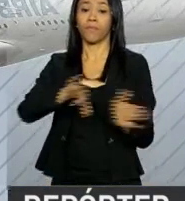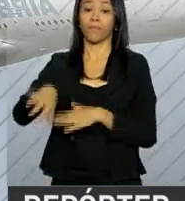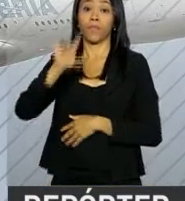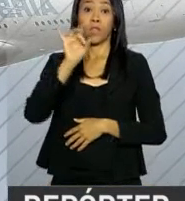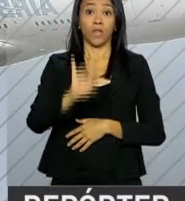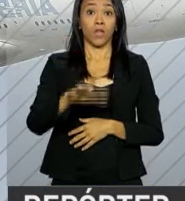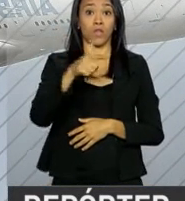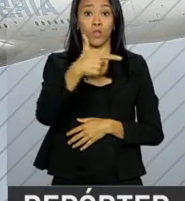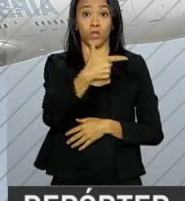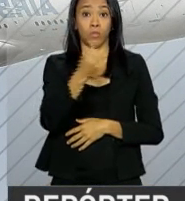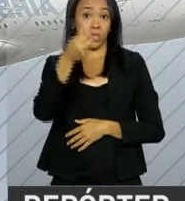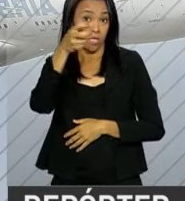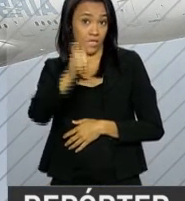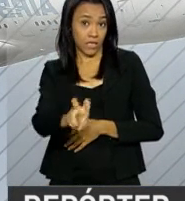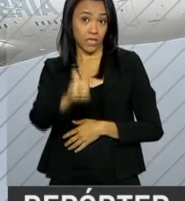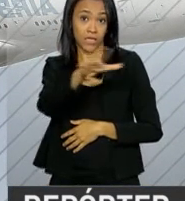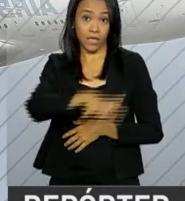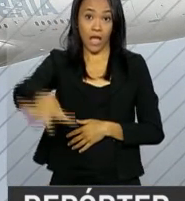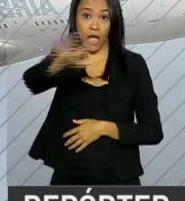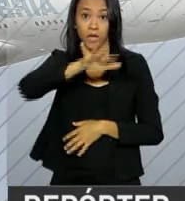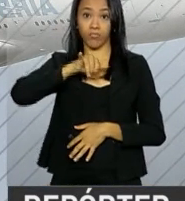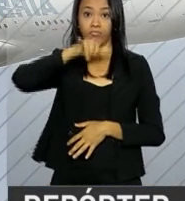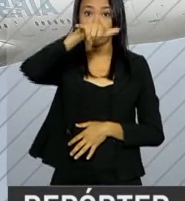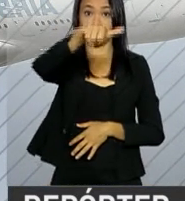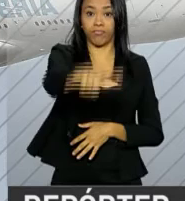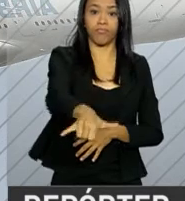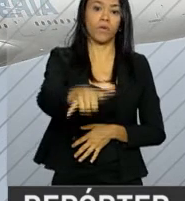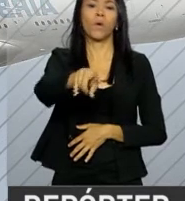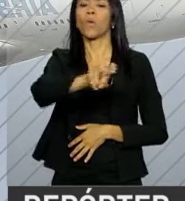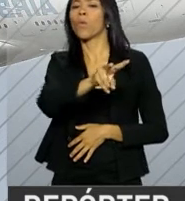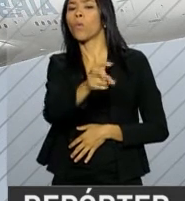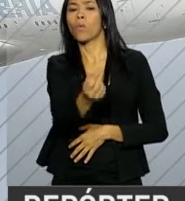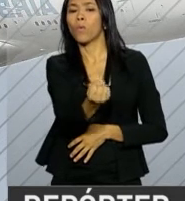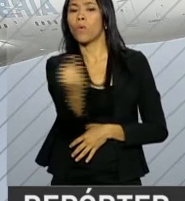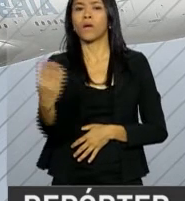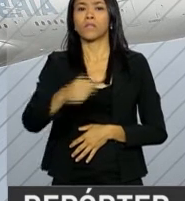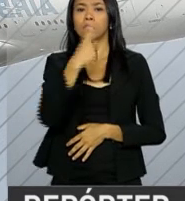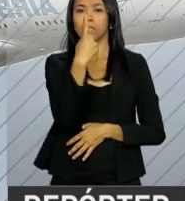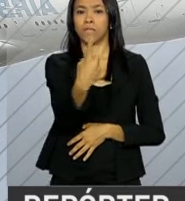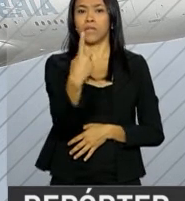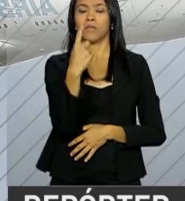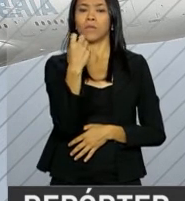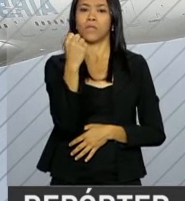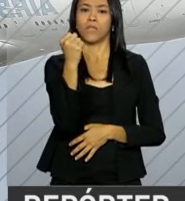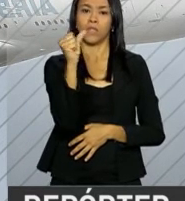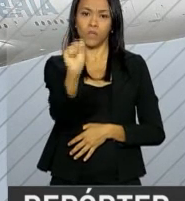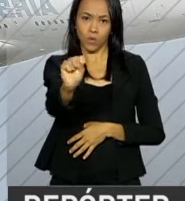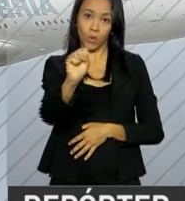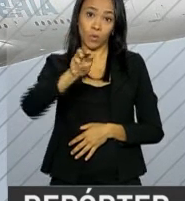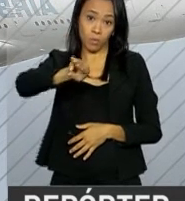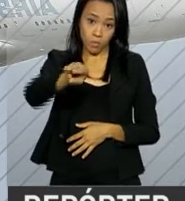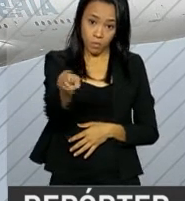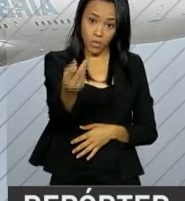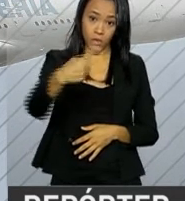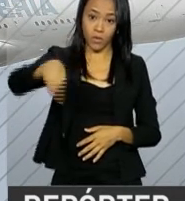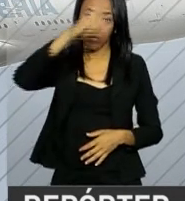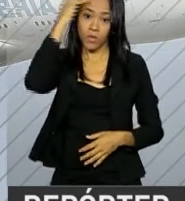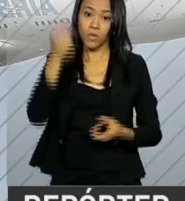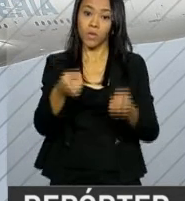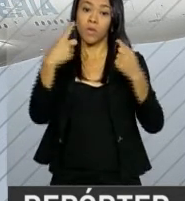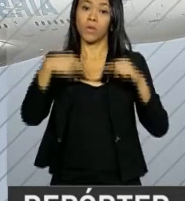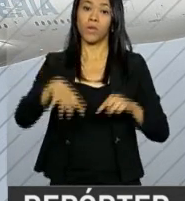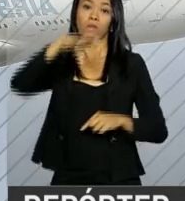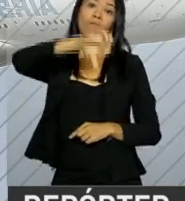2015 o setor aéreo brasileiro transportou cerca de 118 milhões de passageiros foram mais de